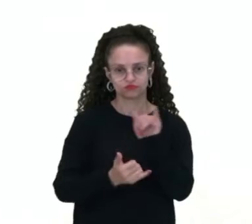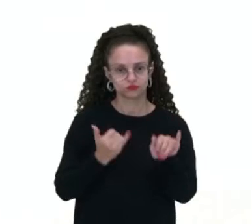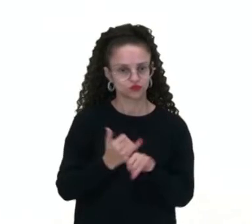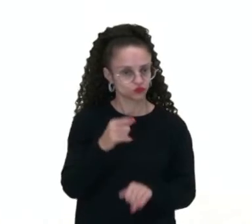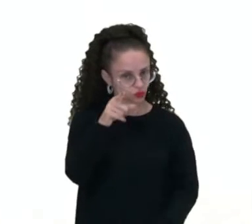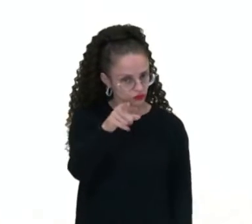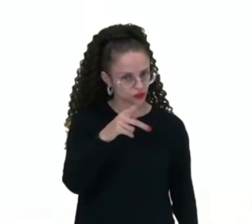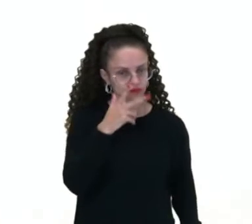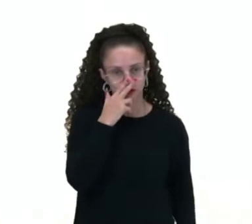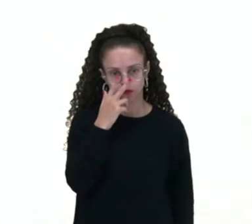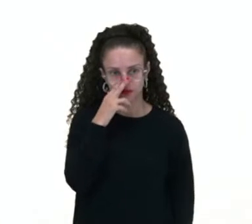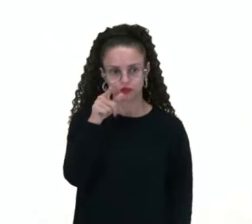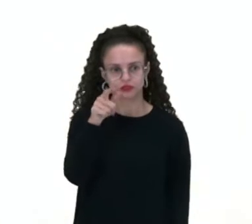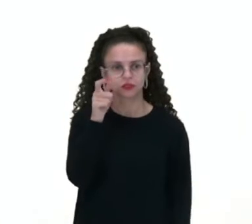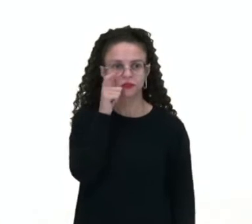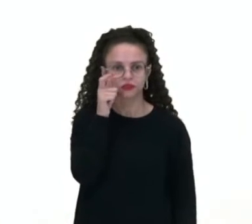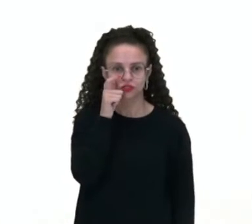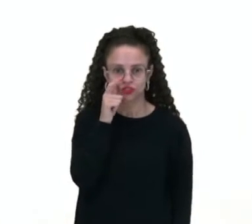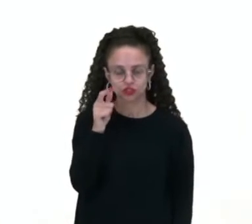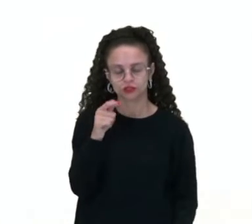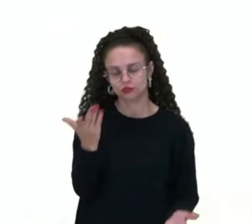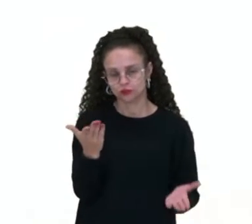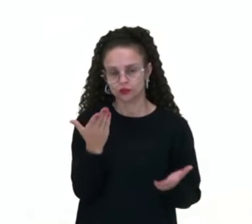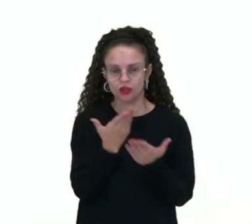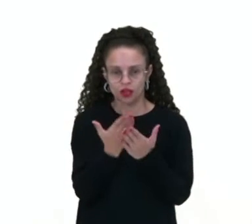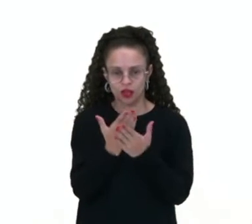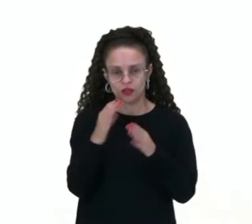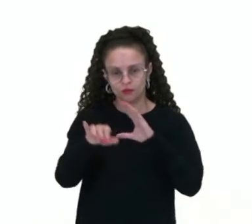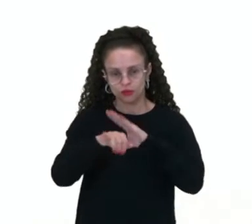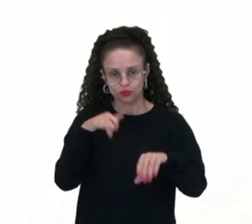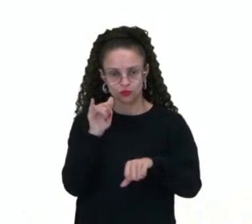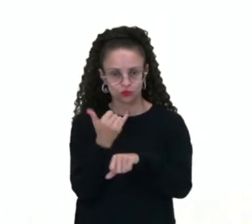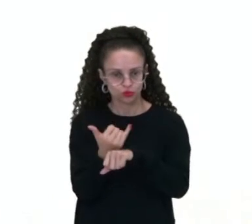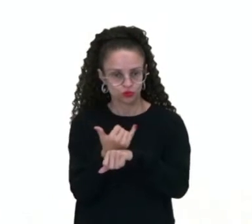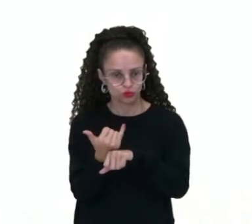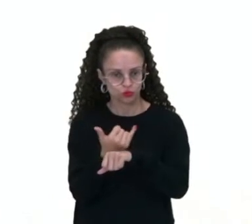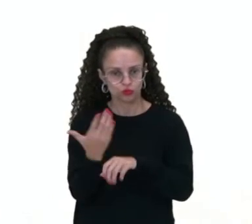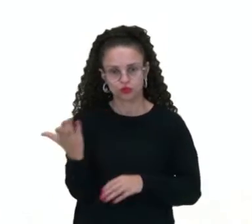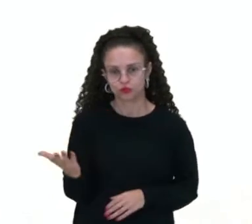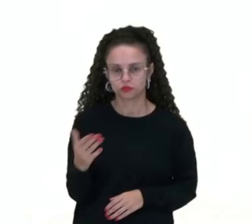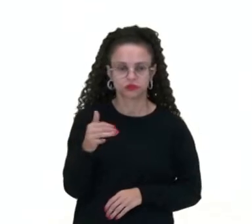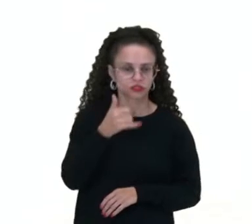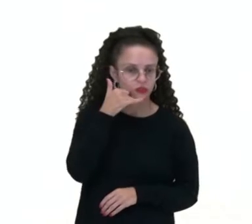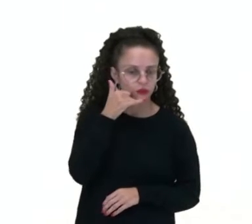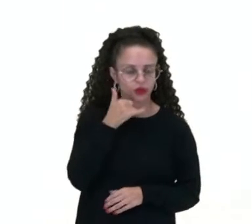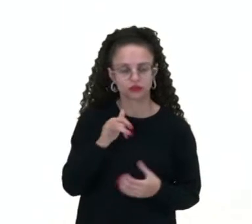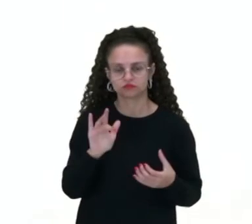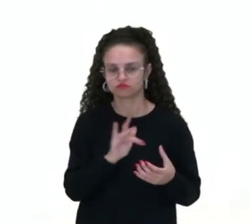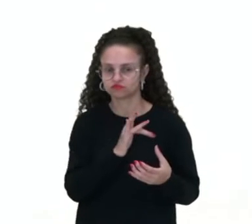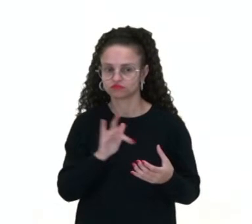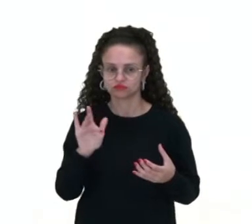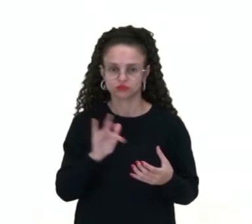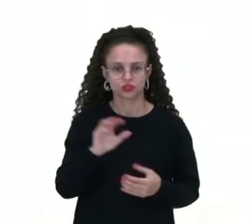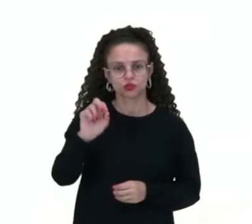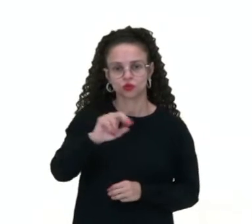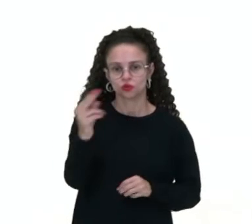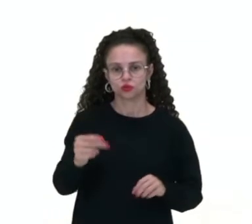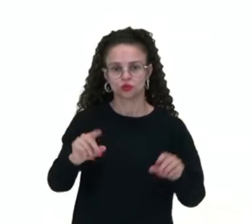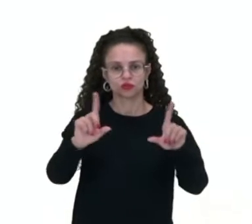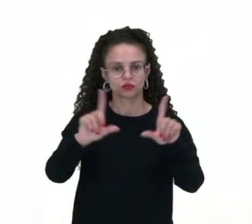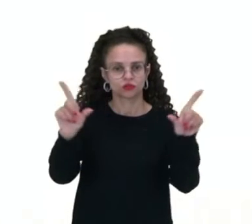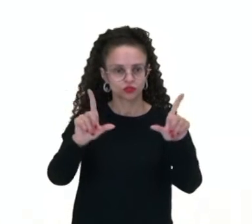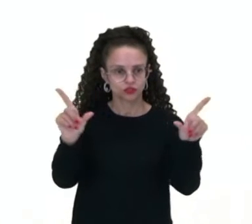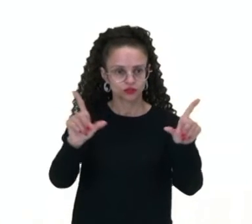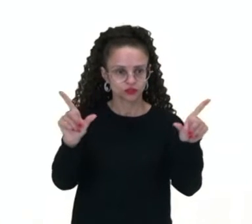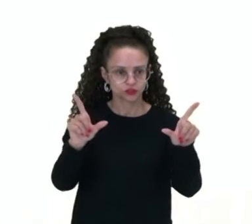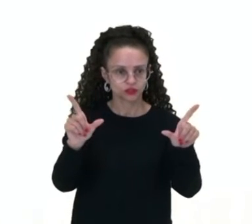provavelmente é um deles, né? Se você está assistindo aí por meio da internet, tá bom? Pode ser por meio do celular, por meio da TV,